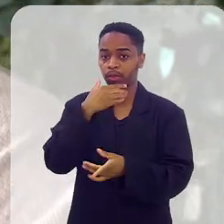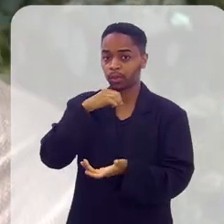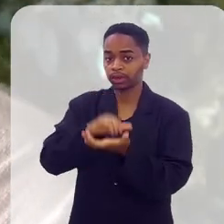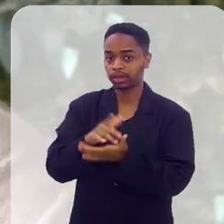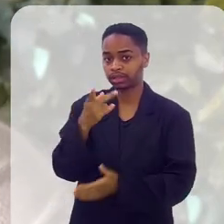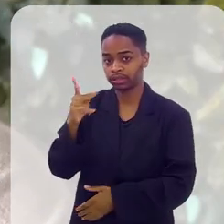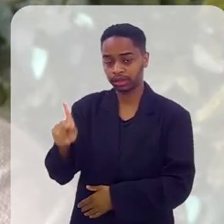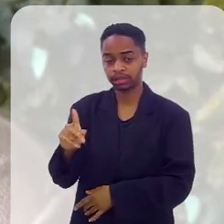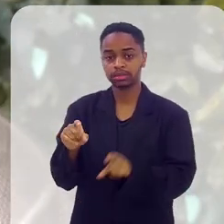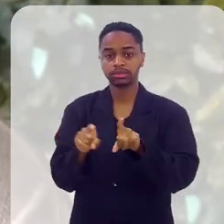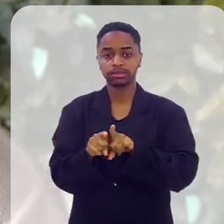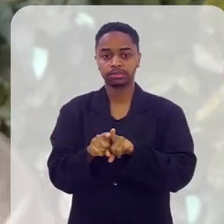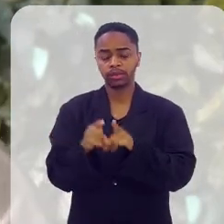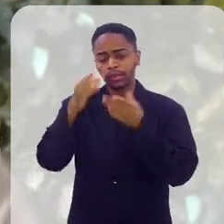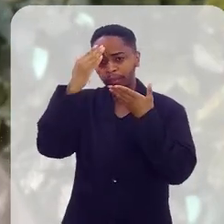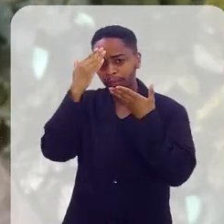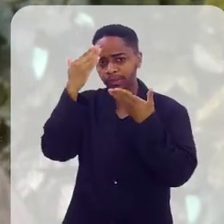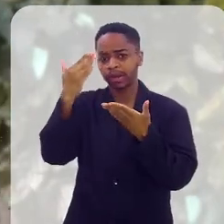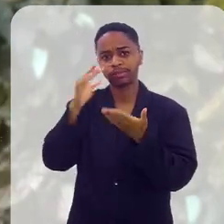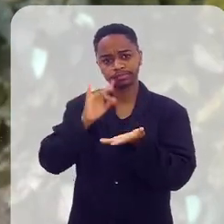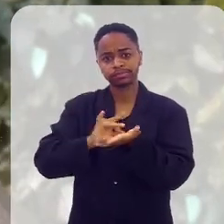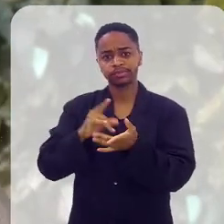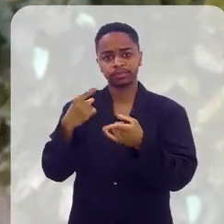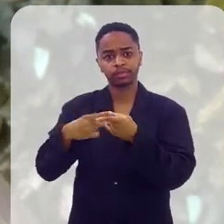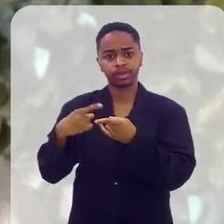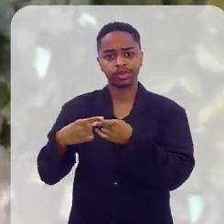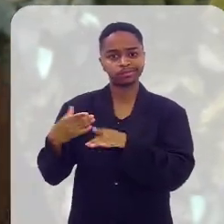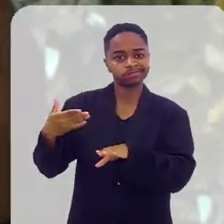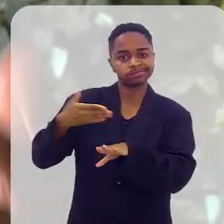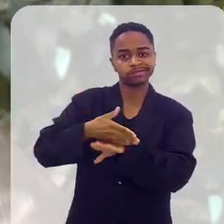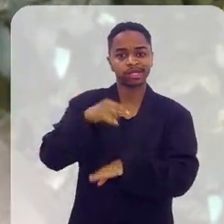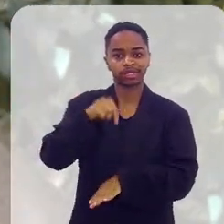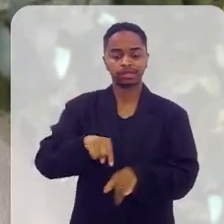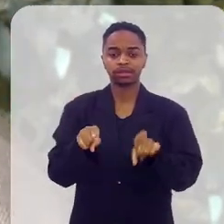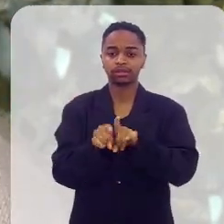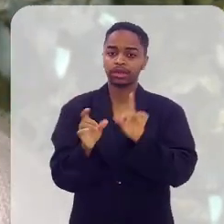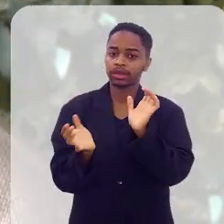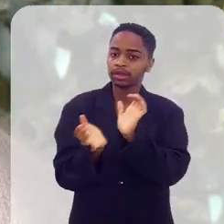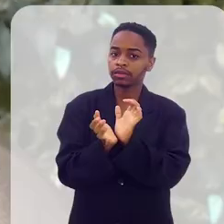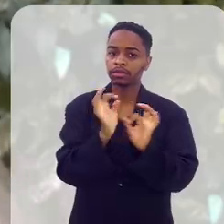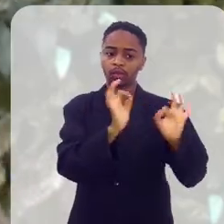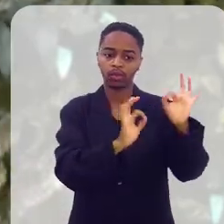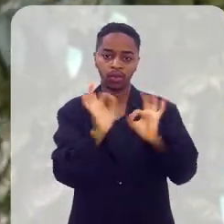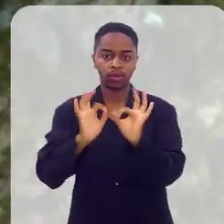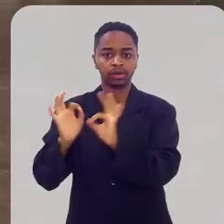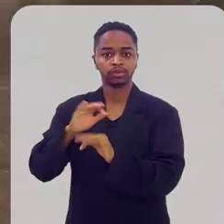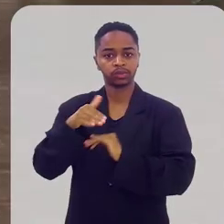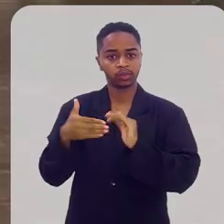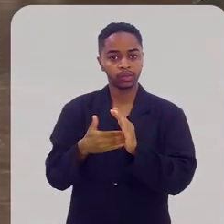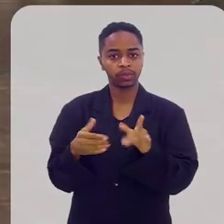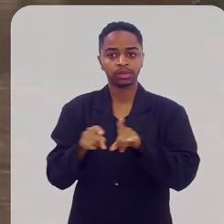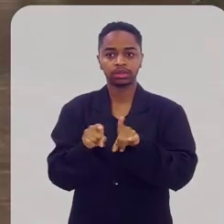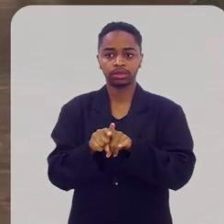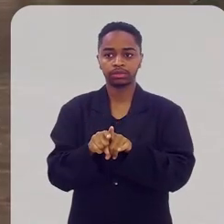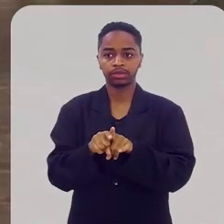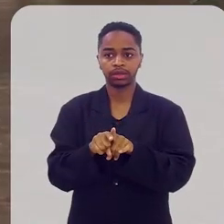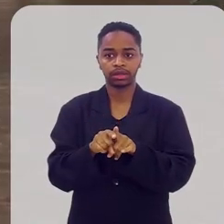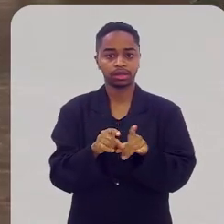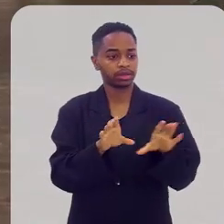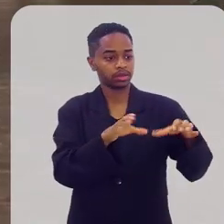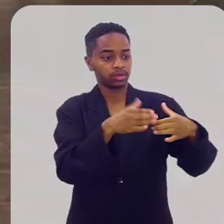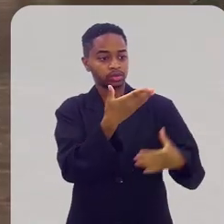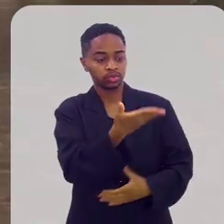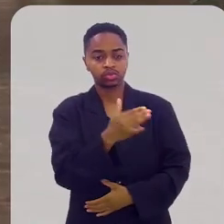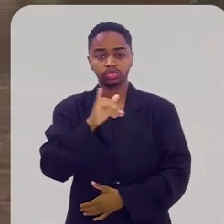Thaís, obrigado amigão por ter, sabe, vindo para cá, obrigado a toda a equipe que veio, montou, ao favorito